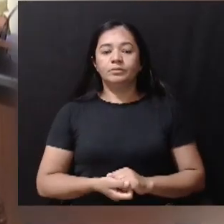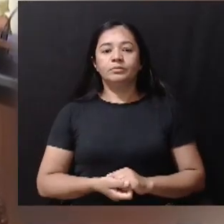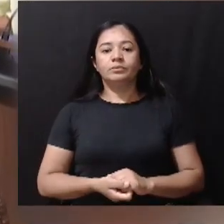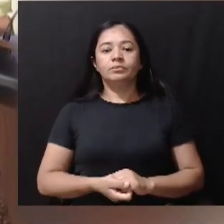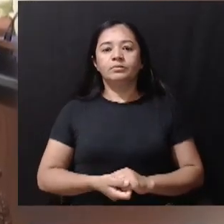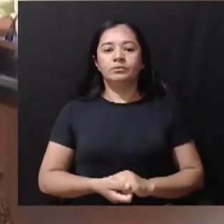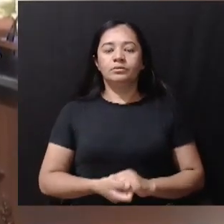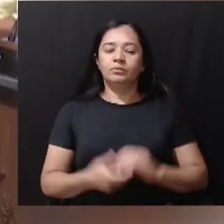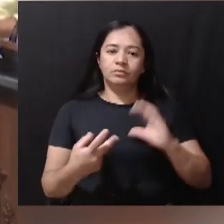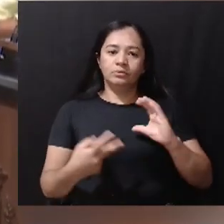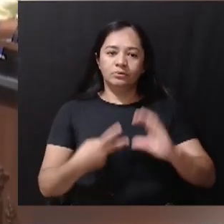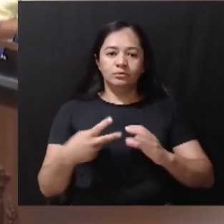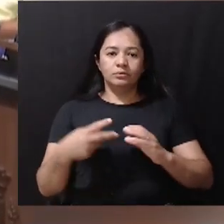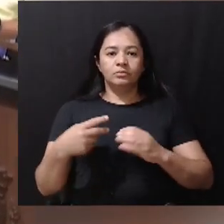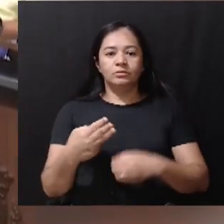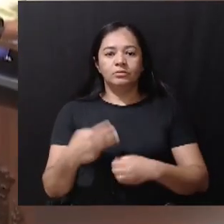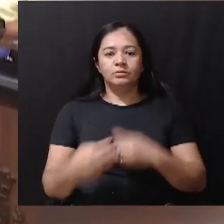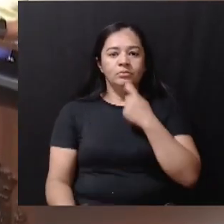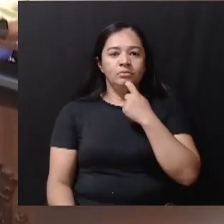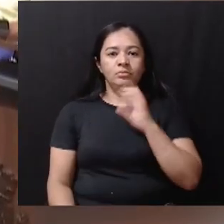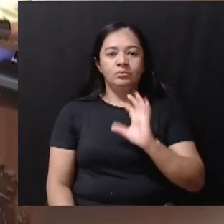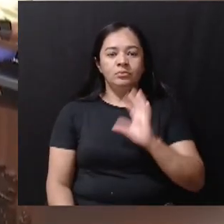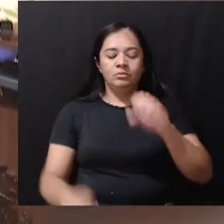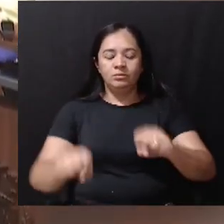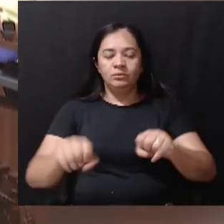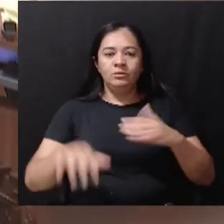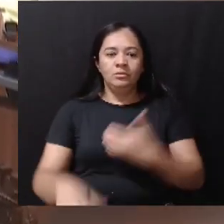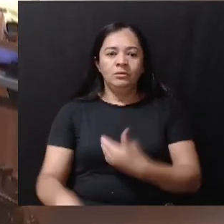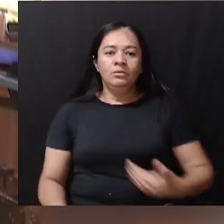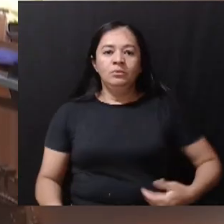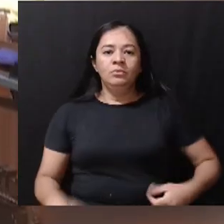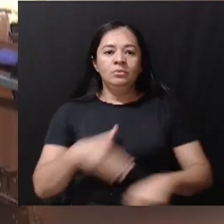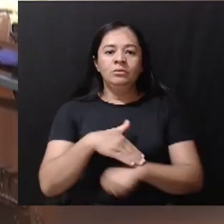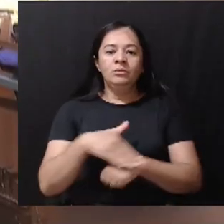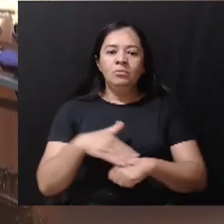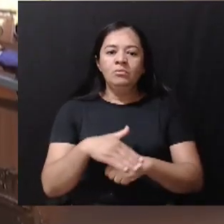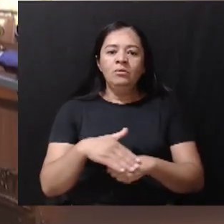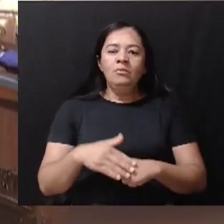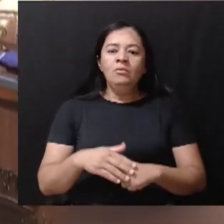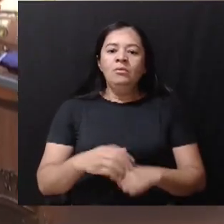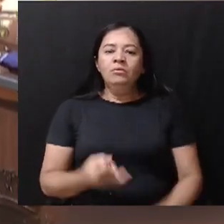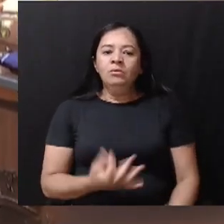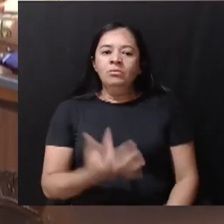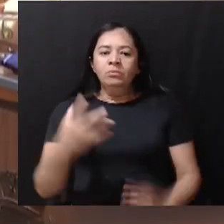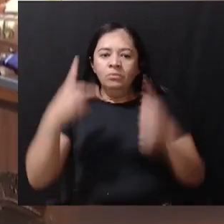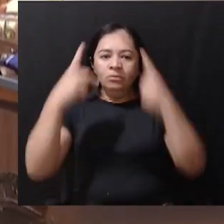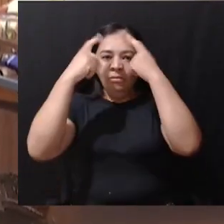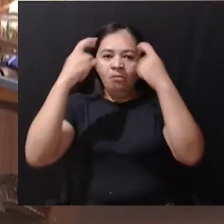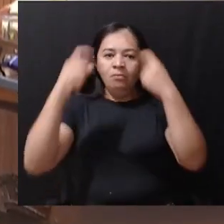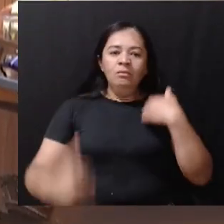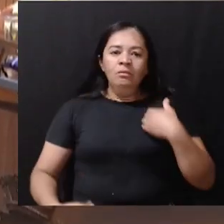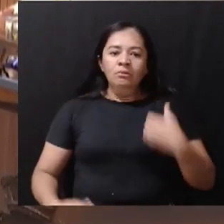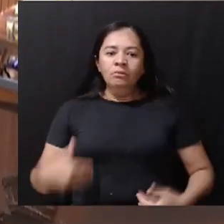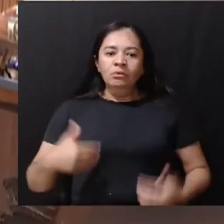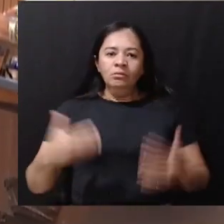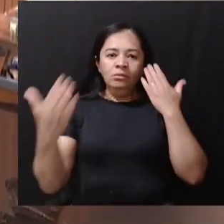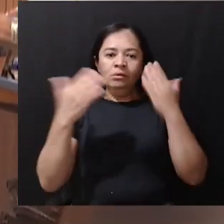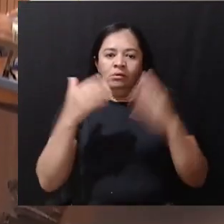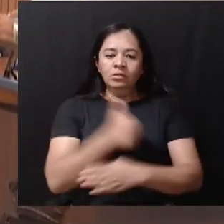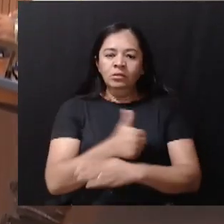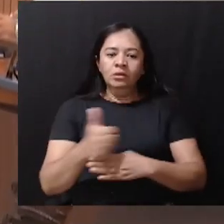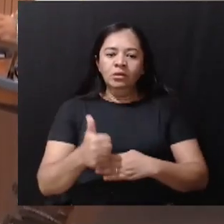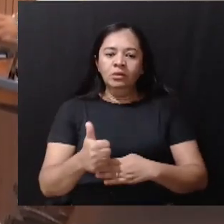de Campinas realizou uma audiência pública para discutir o aumento dos casos de violência física, psicológica e moral sofridos